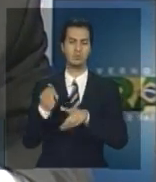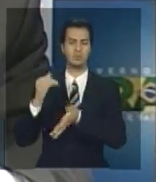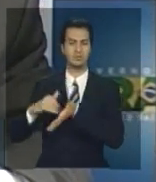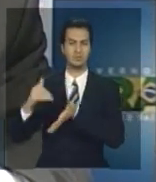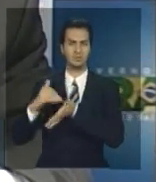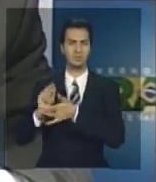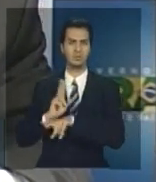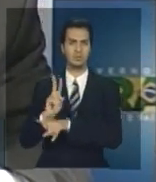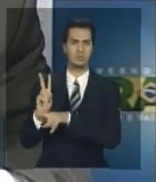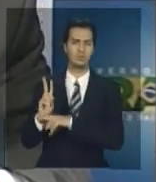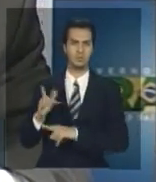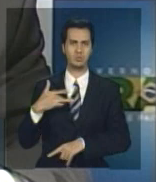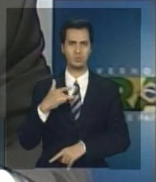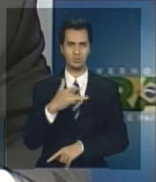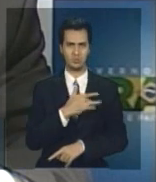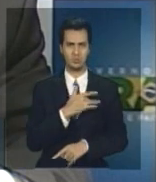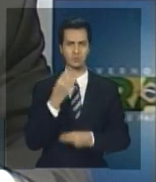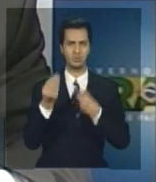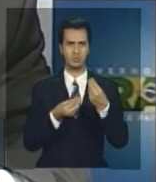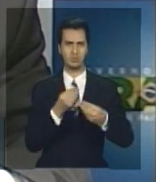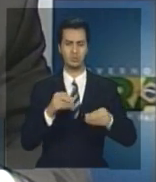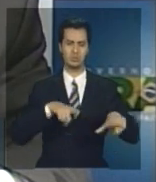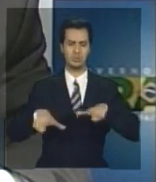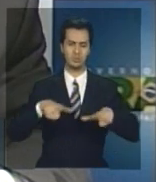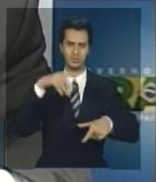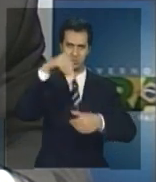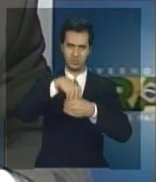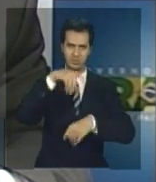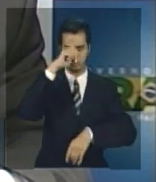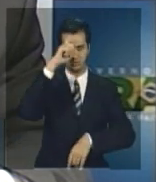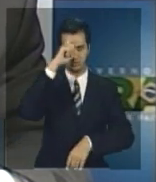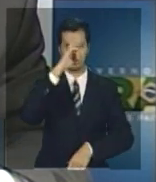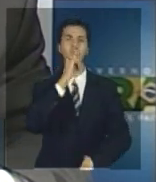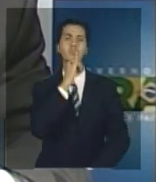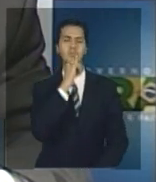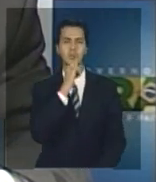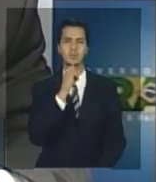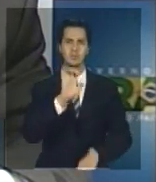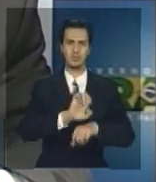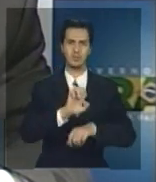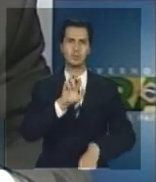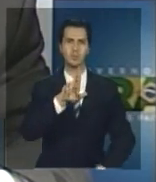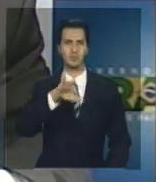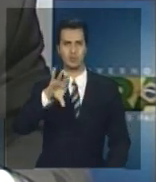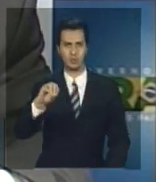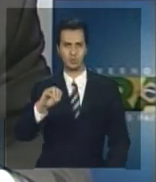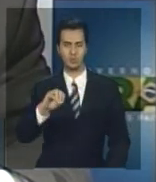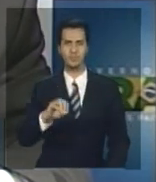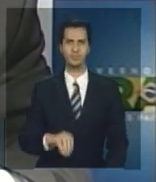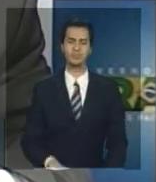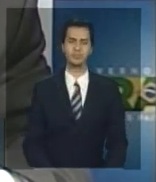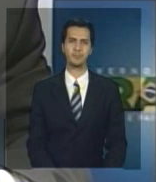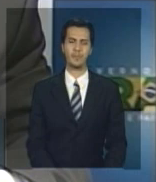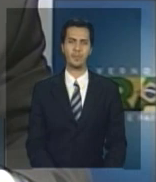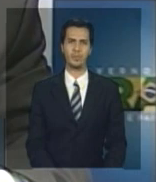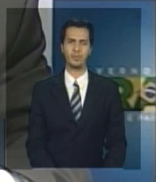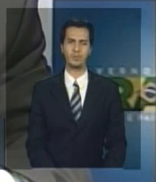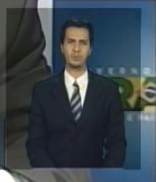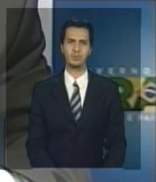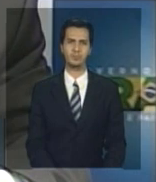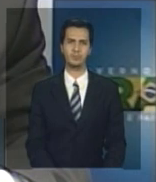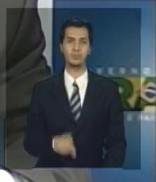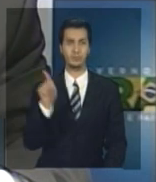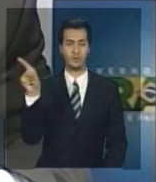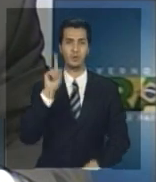atenção à saúde, da organização dos serviços de saúde. Citar o exemplo do Rio de novo. Embora o Rio de Janeiro esteja